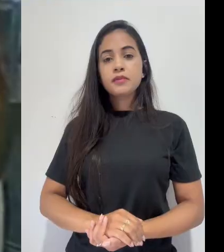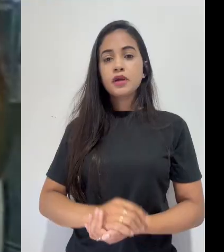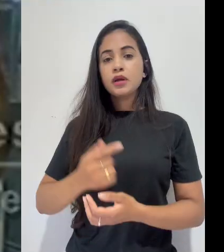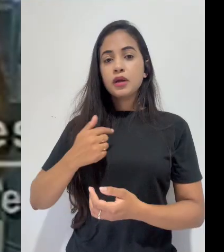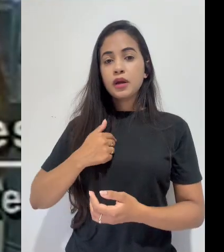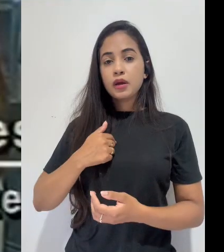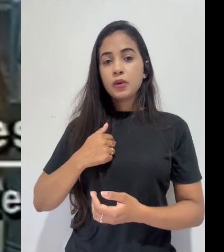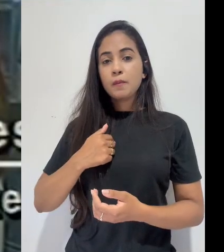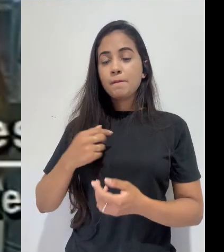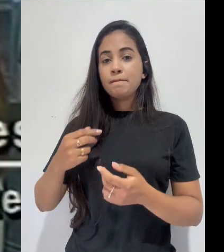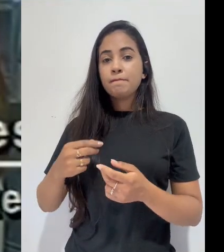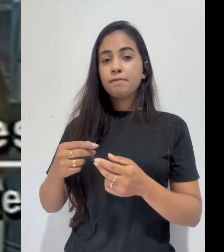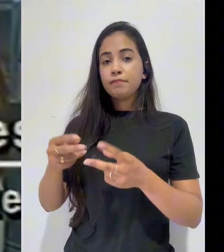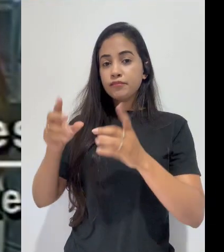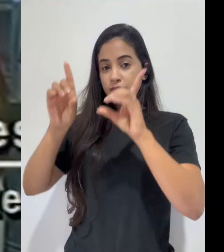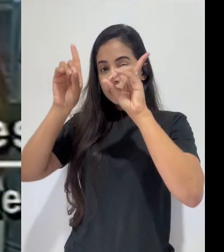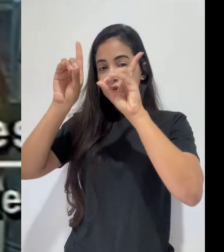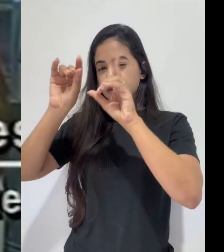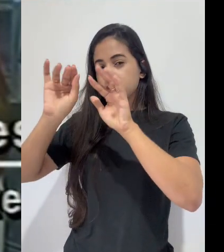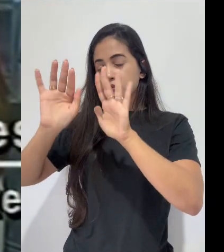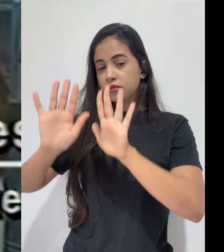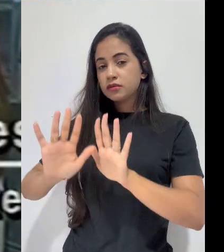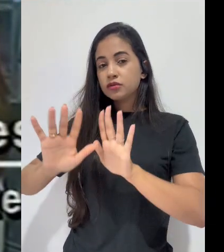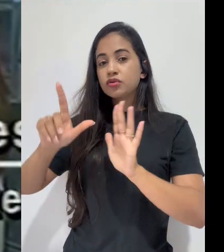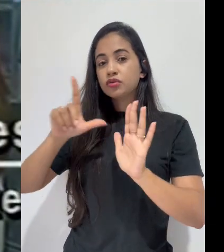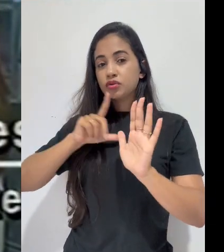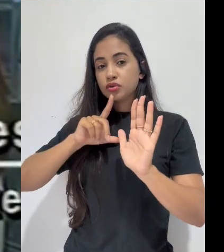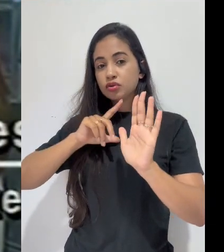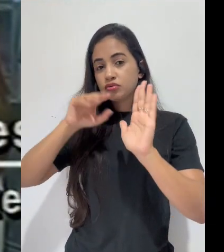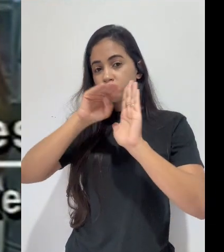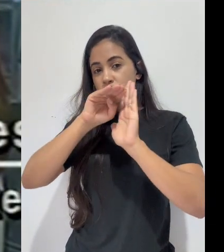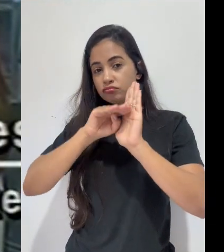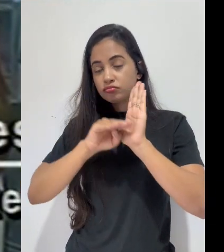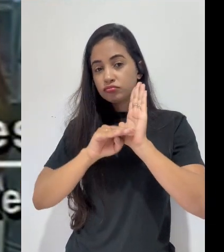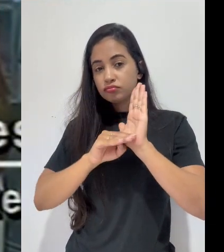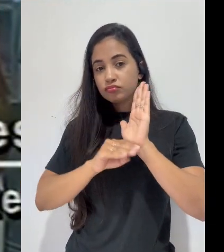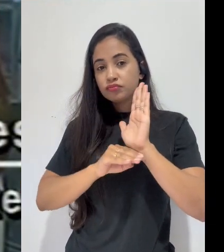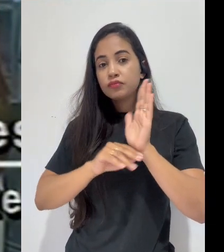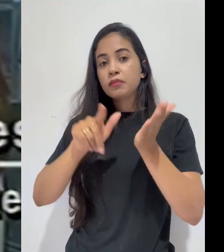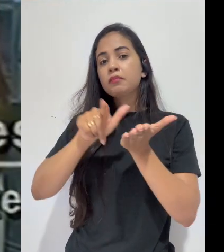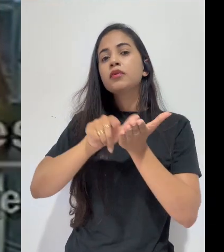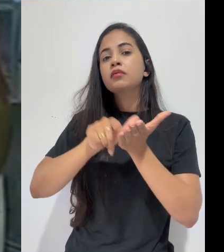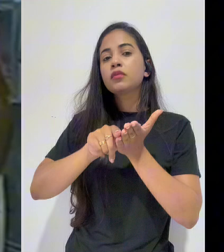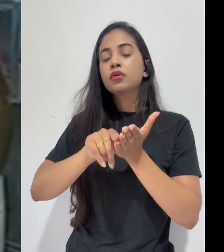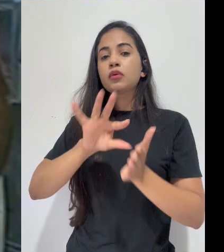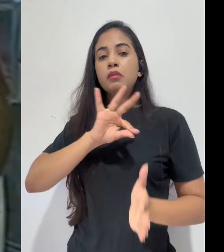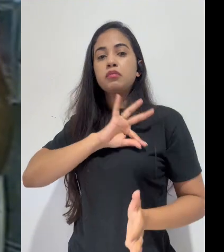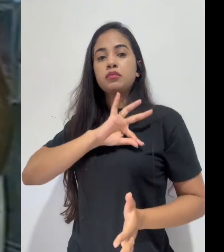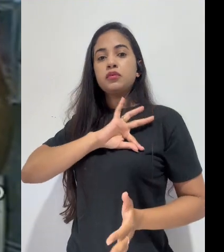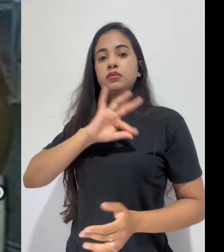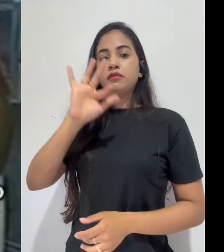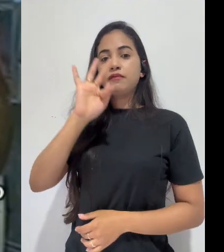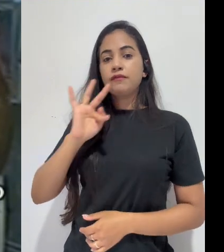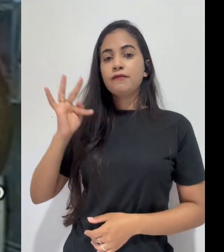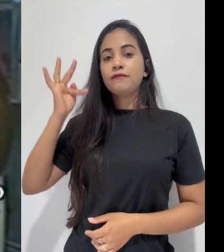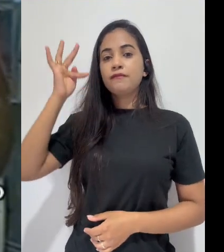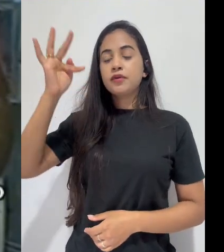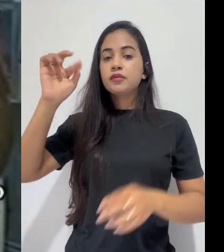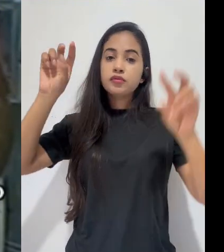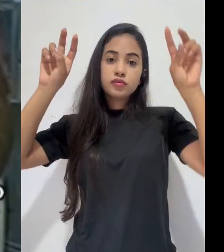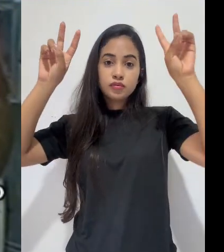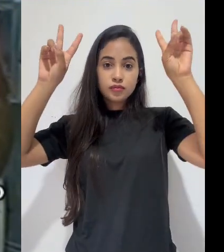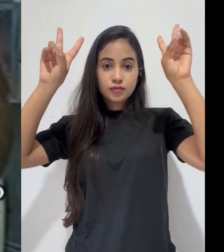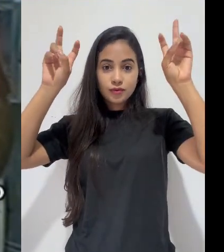Inclusive nas declarações que já houveram até para a Polícia Federal, né,